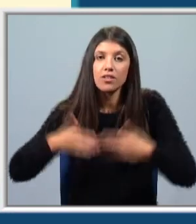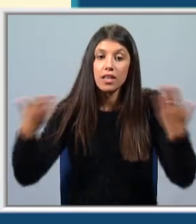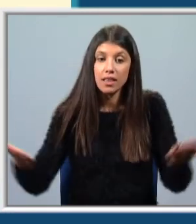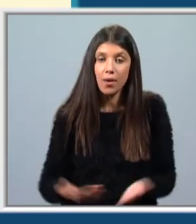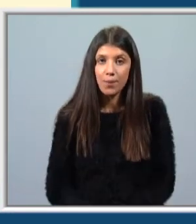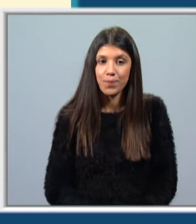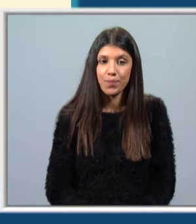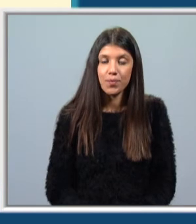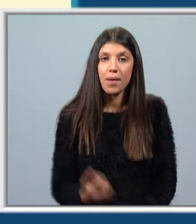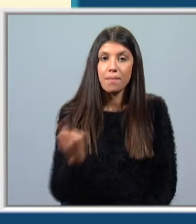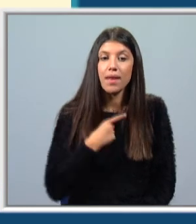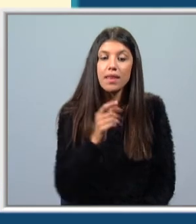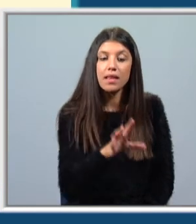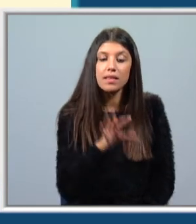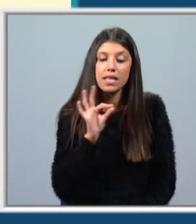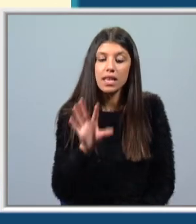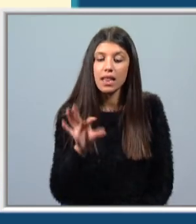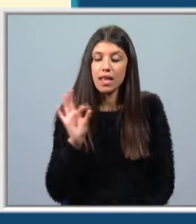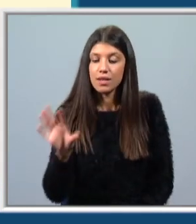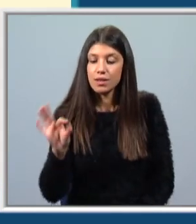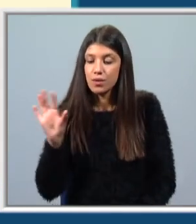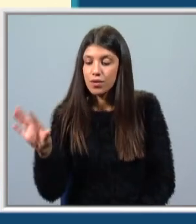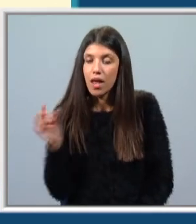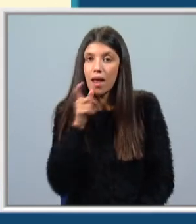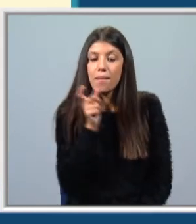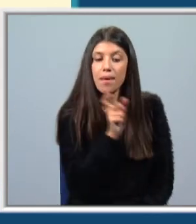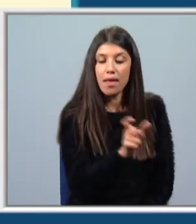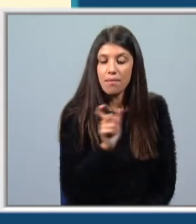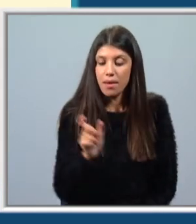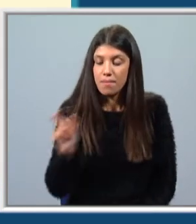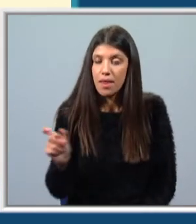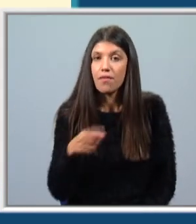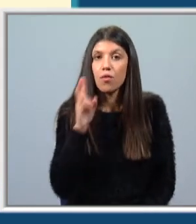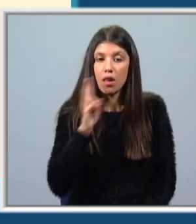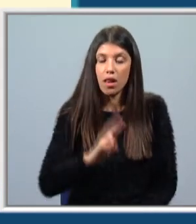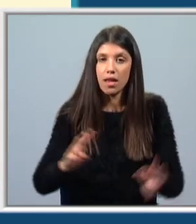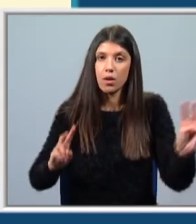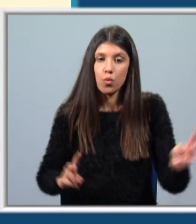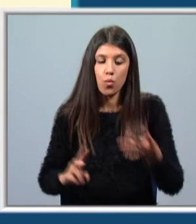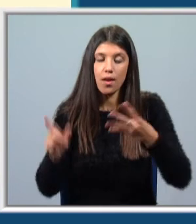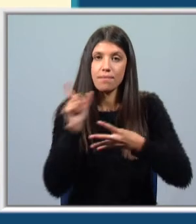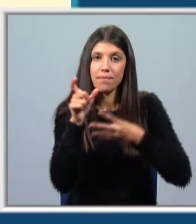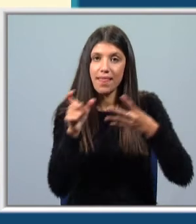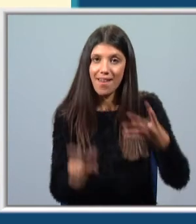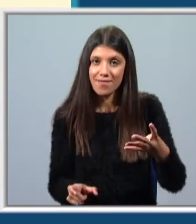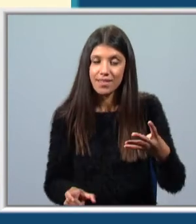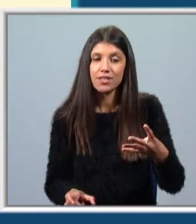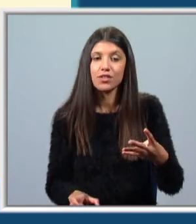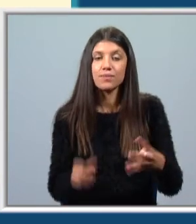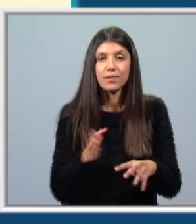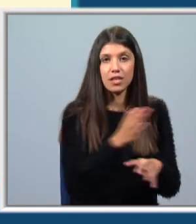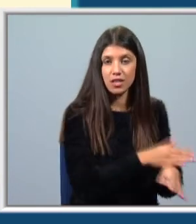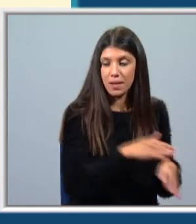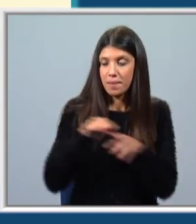que selecionar as palavras. Vou fazer a leitura das quatro opções, das quatro palavras, da esquerda para